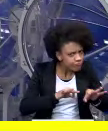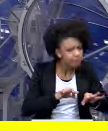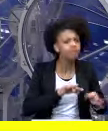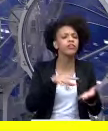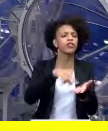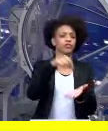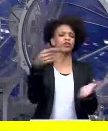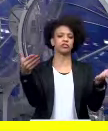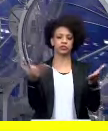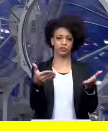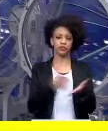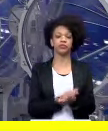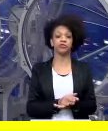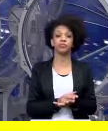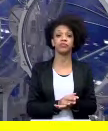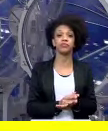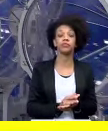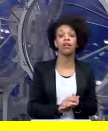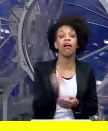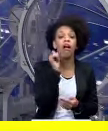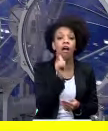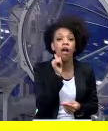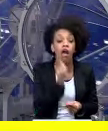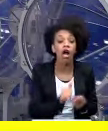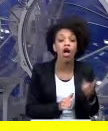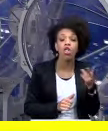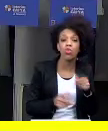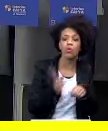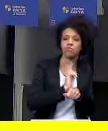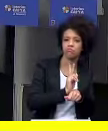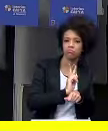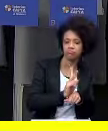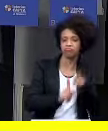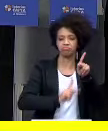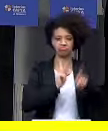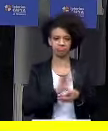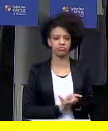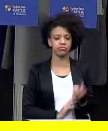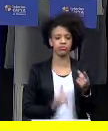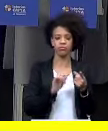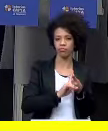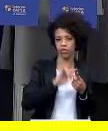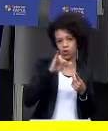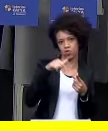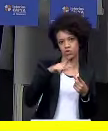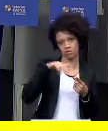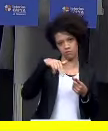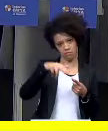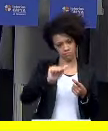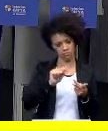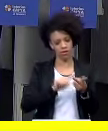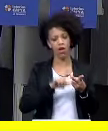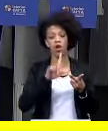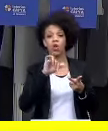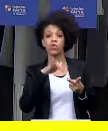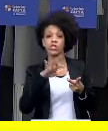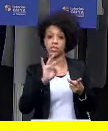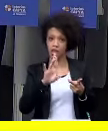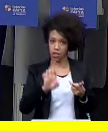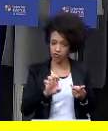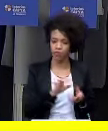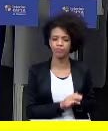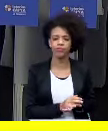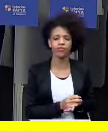preparação e sorteio dessa noite, a gente conta com a presença de duas auditoras populares. Ao meu lado, a Juliana Pereira e a Luzinete